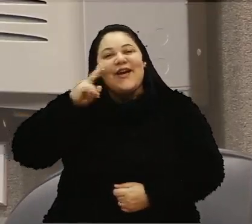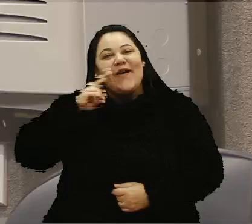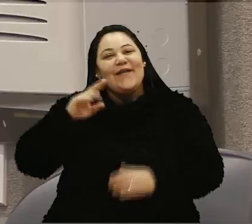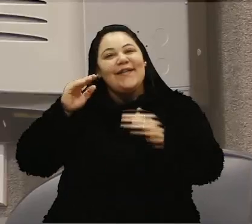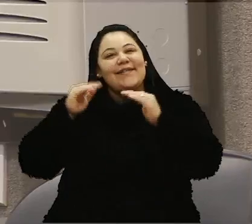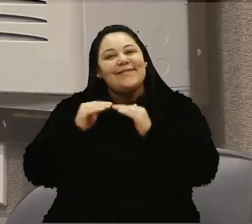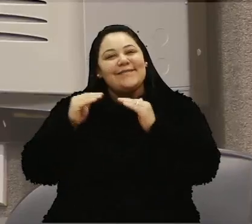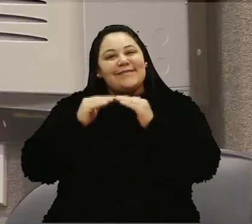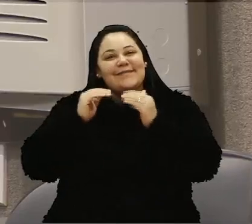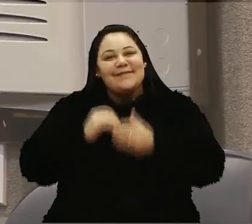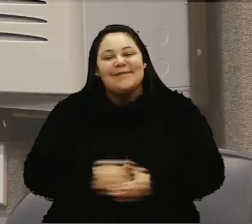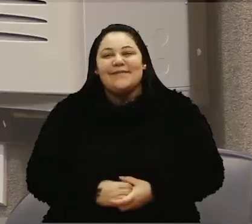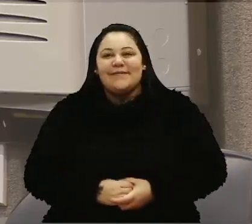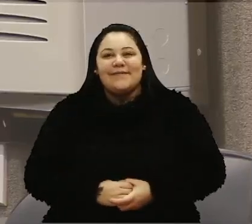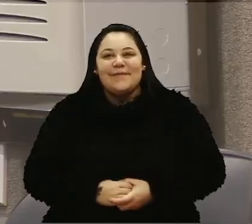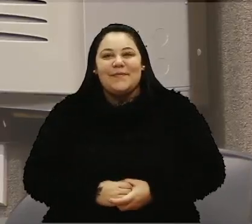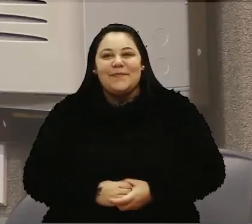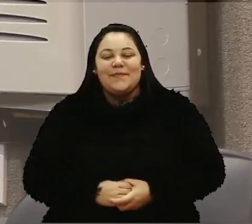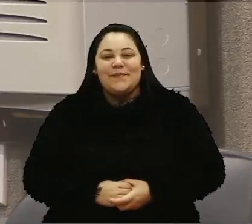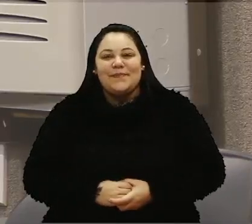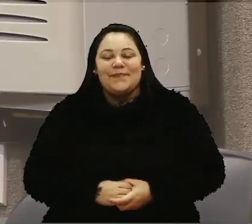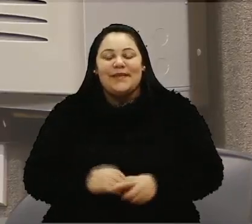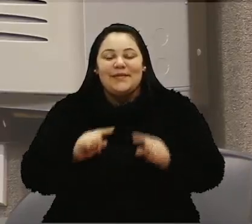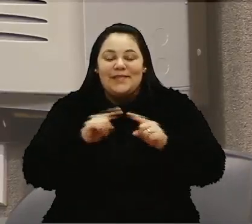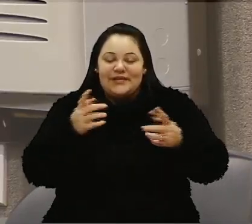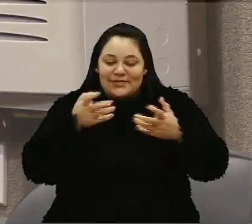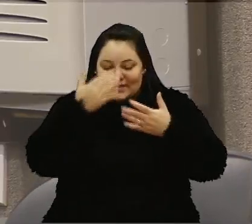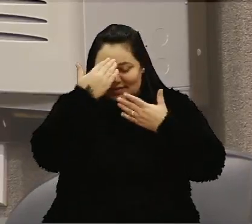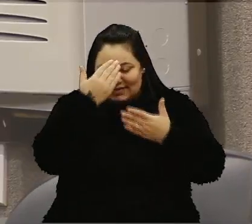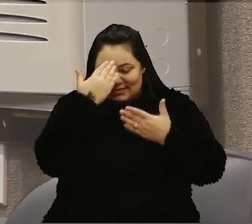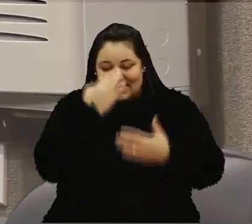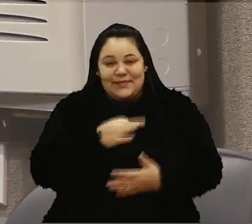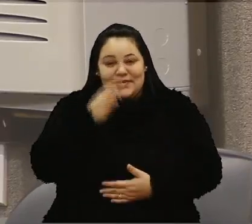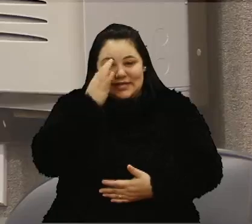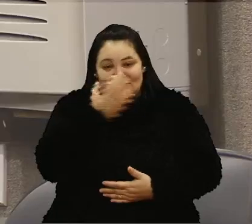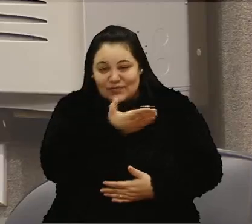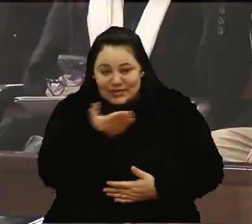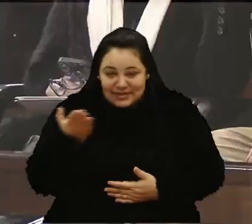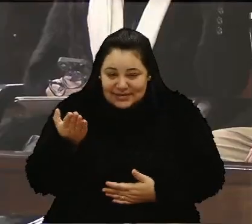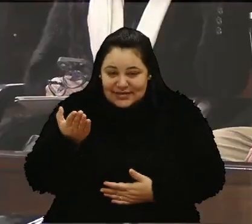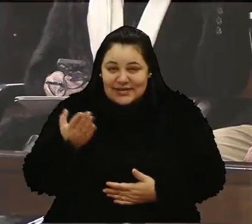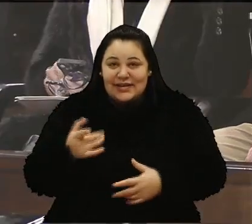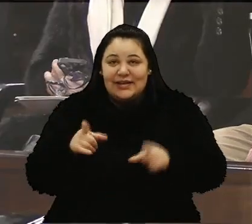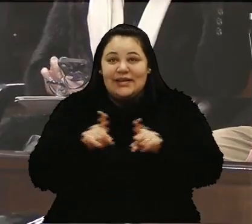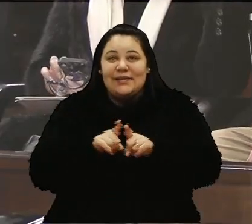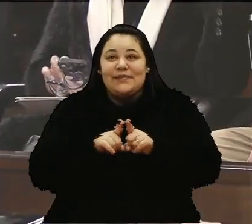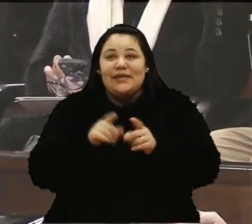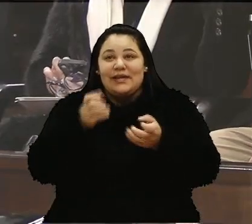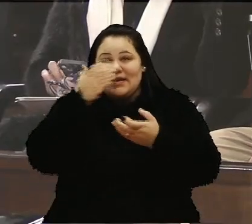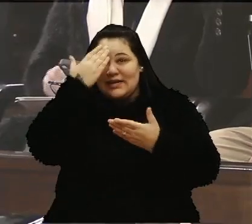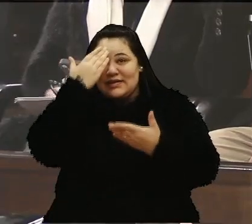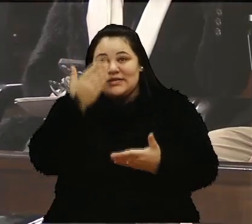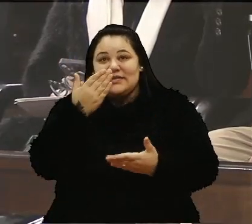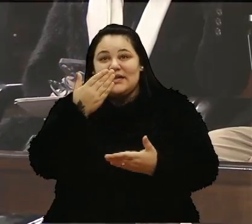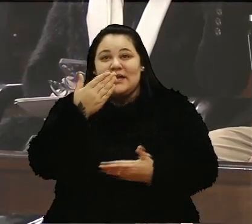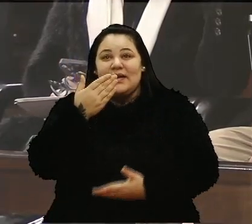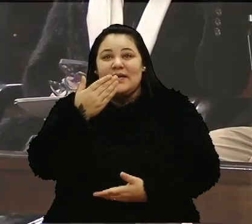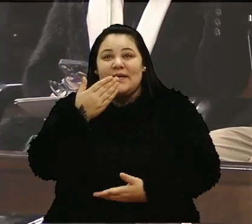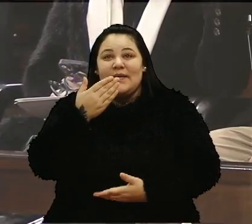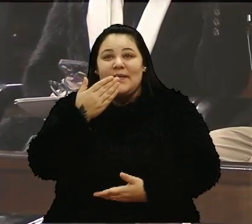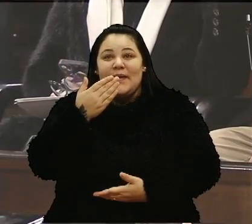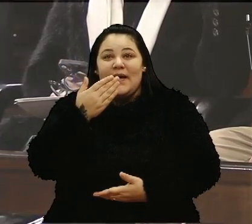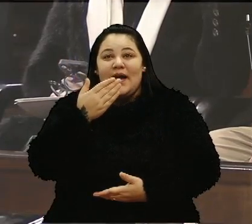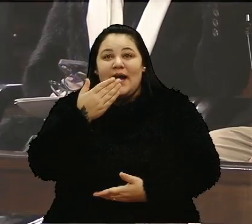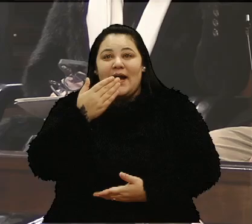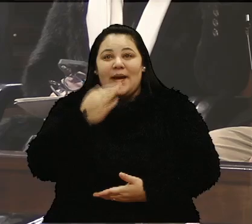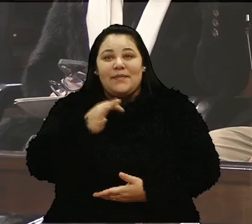coincidência, Mas, enfim, quero agradecer a presença de vocês, e agradecer a presença também da Dona Maria de